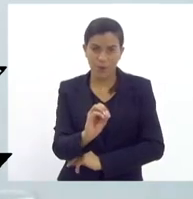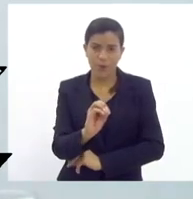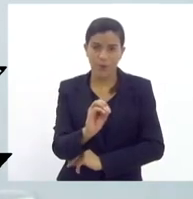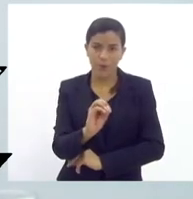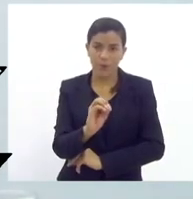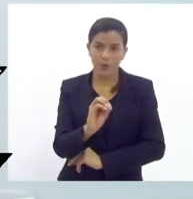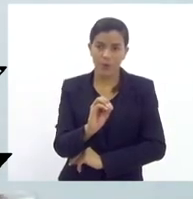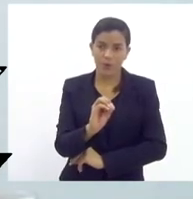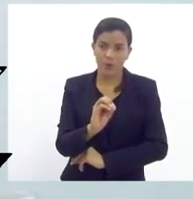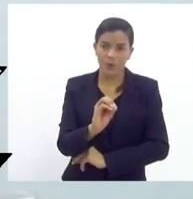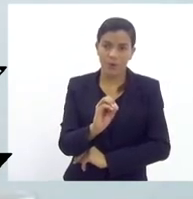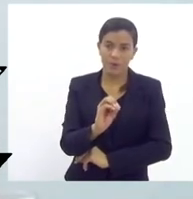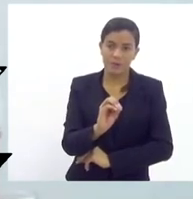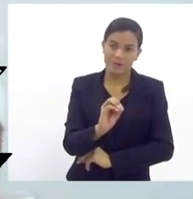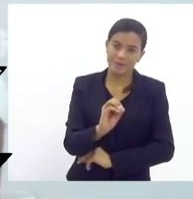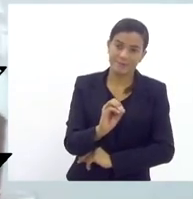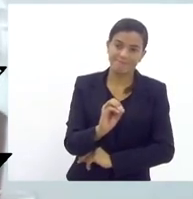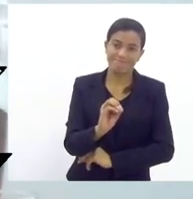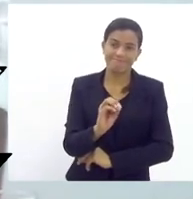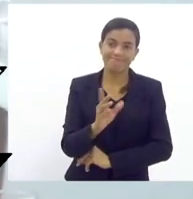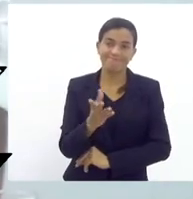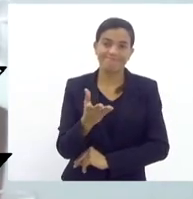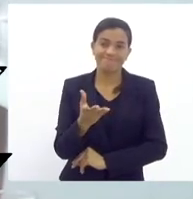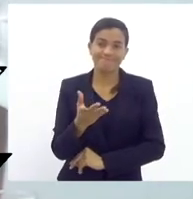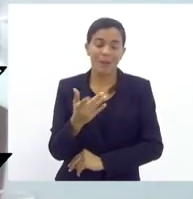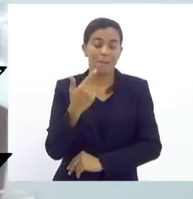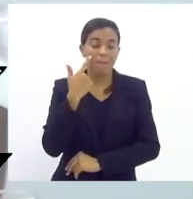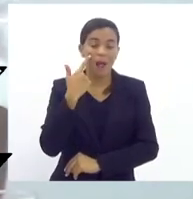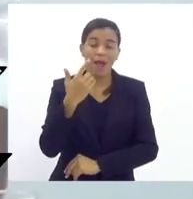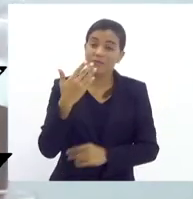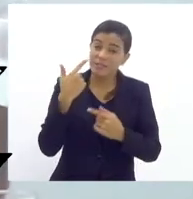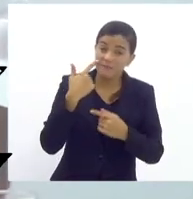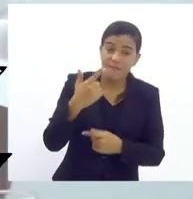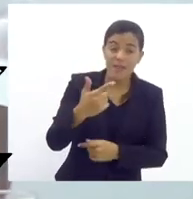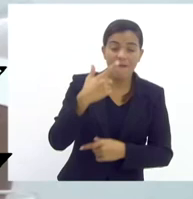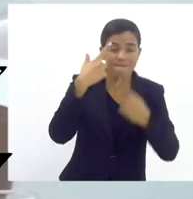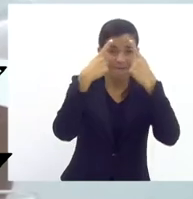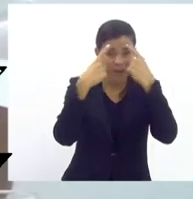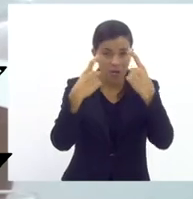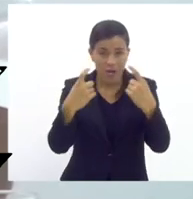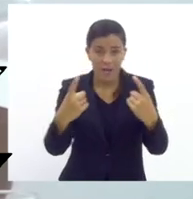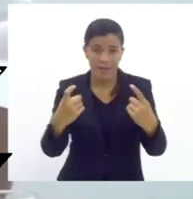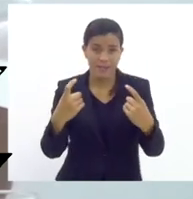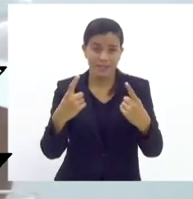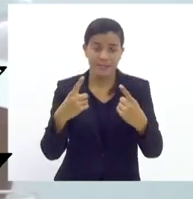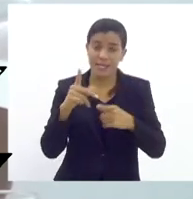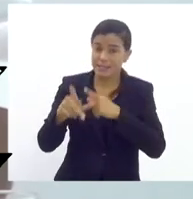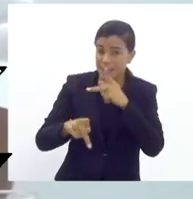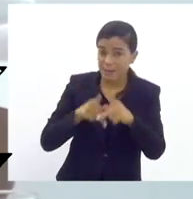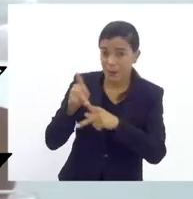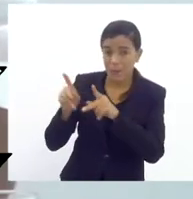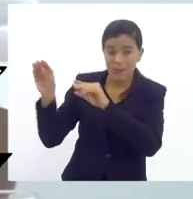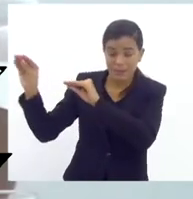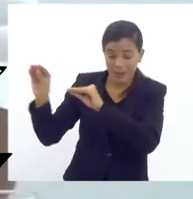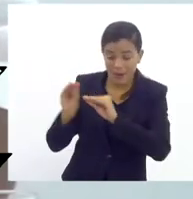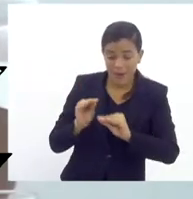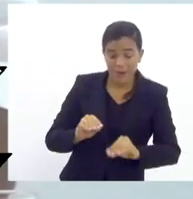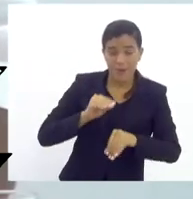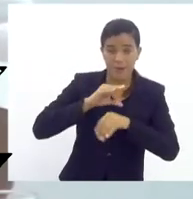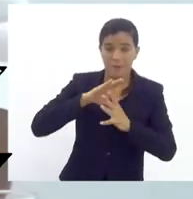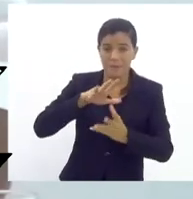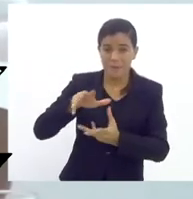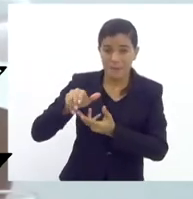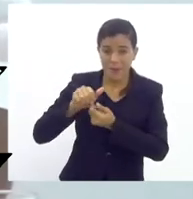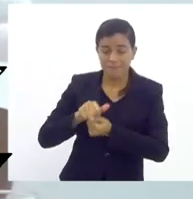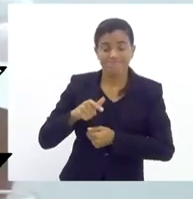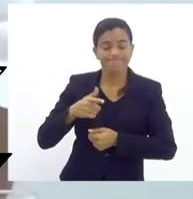Marco de exposição da barbárie da violência a qual essas populações migrantes e refugiadas